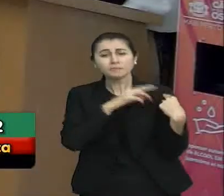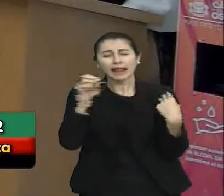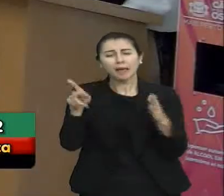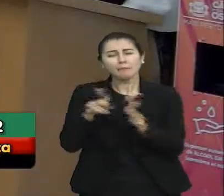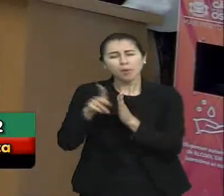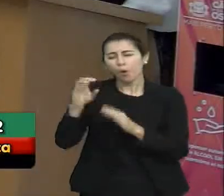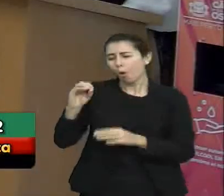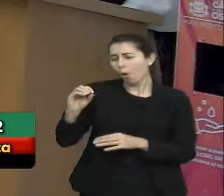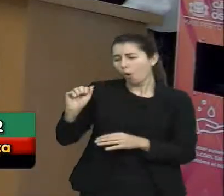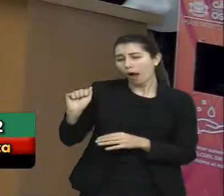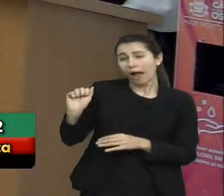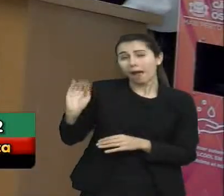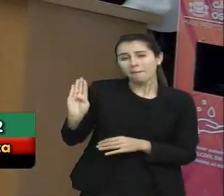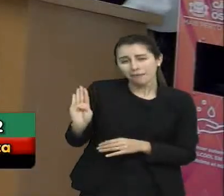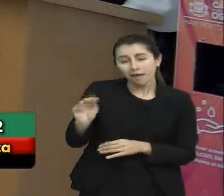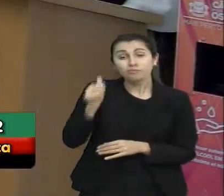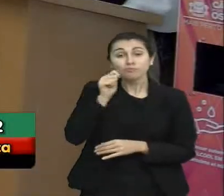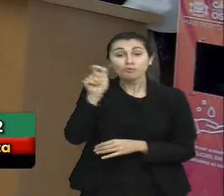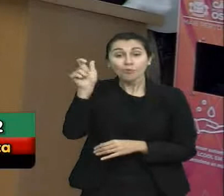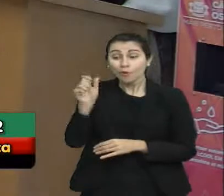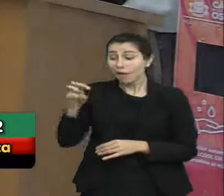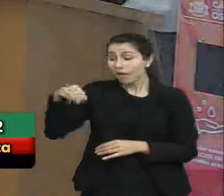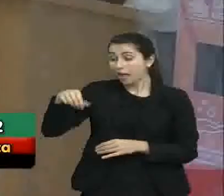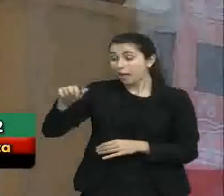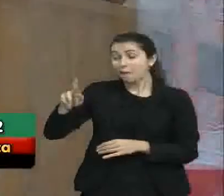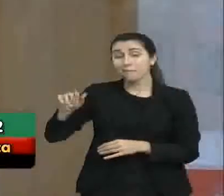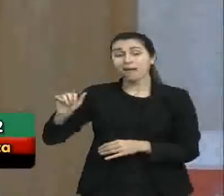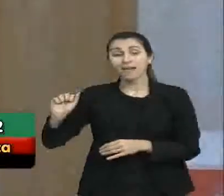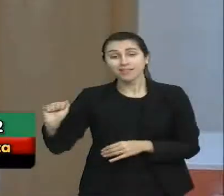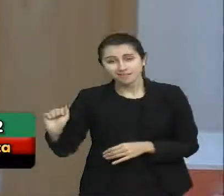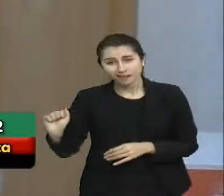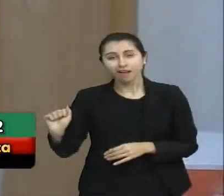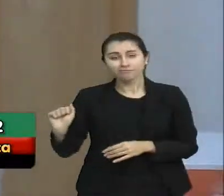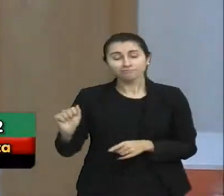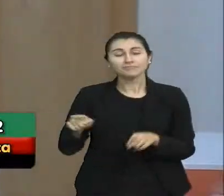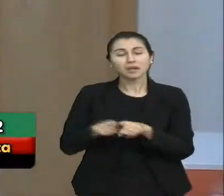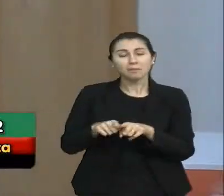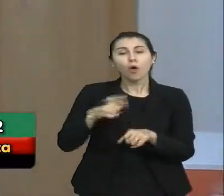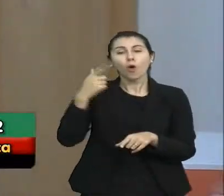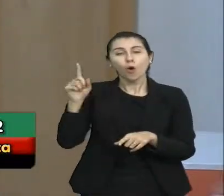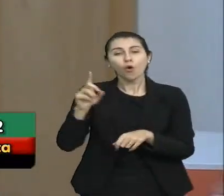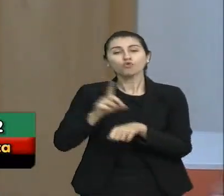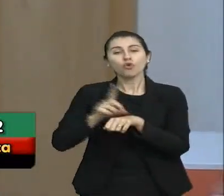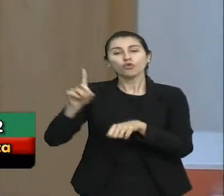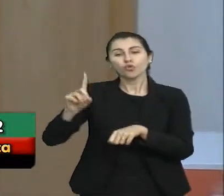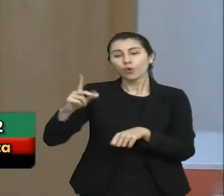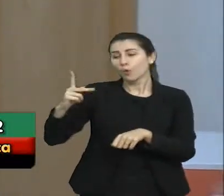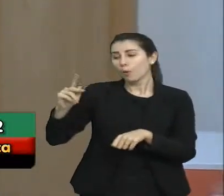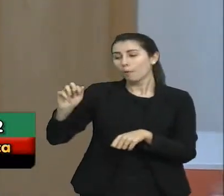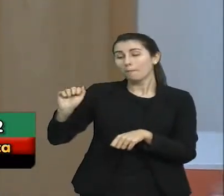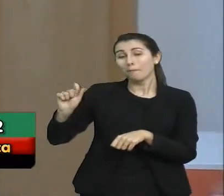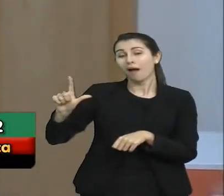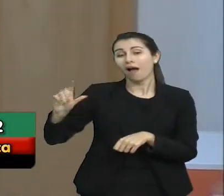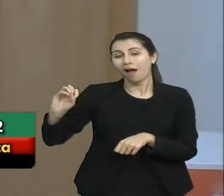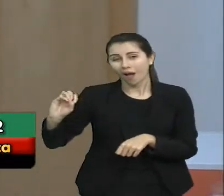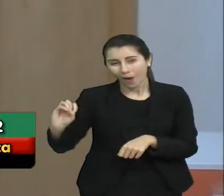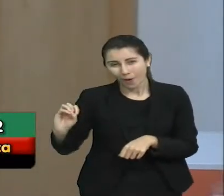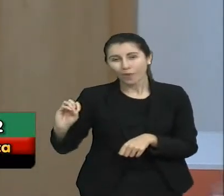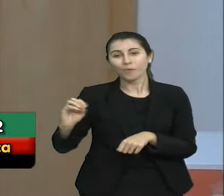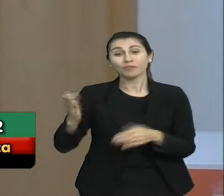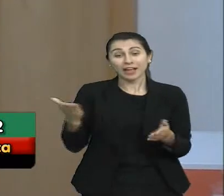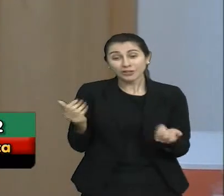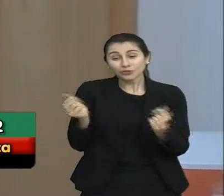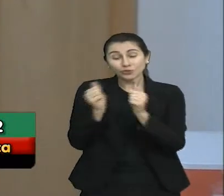de Osasco, doutora Maria José Bonetti, né, ao qual o doutor Paulo está chegando, aí, que ele é o grande articulador, está